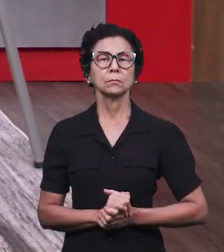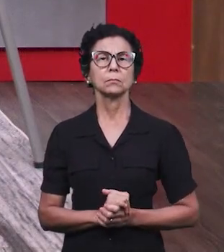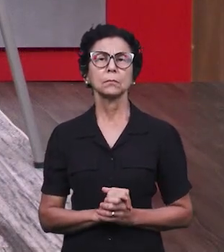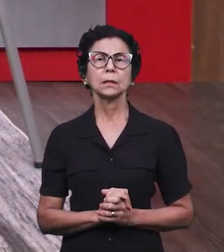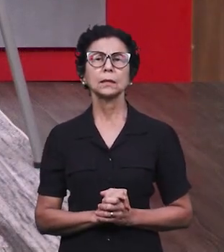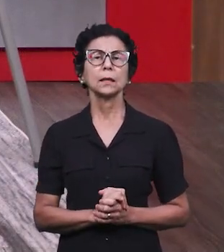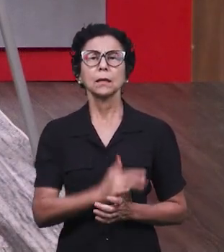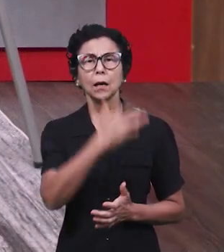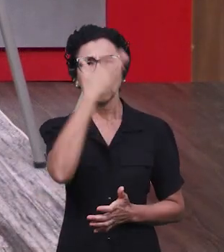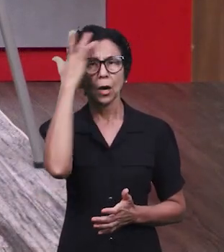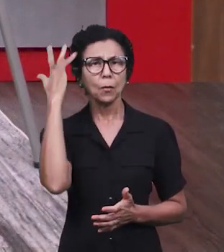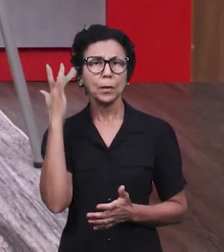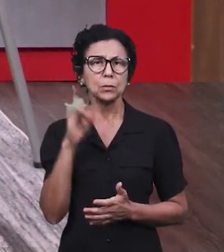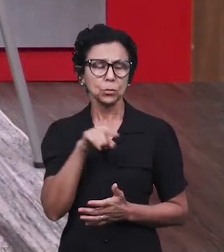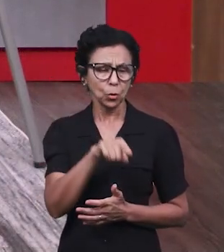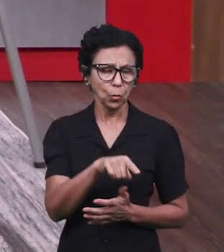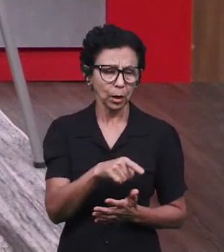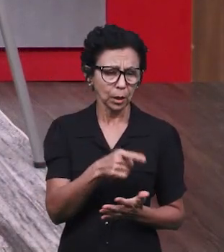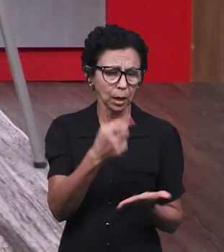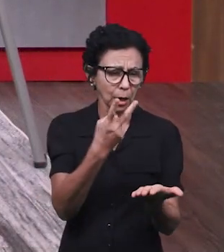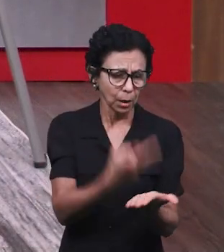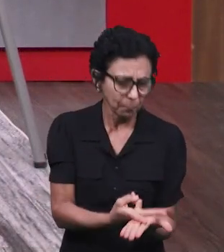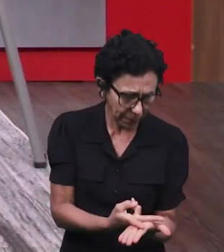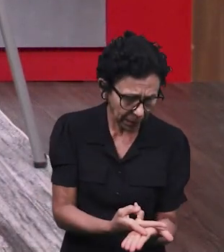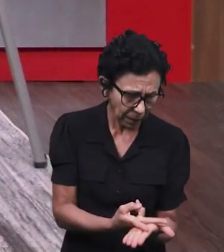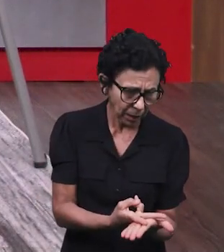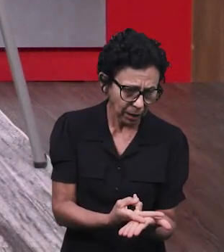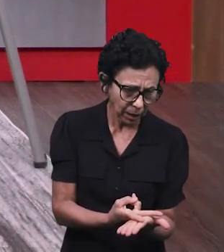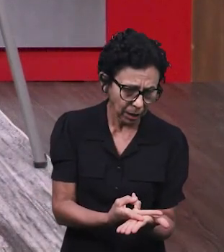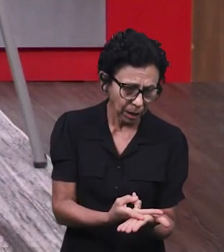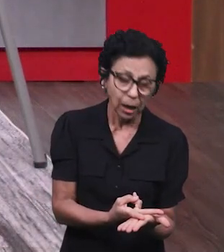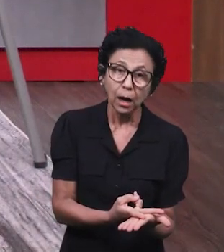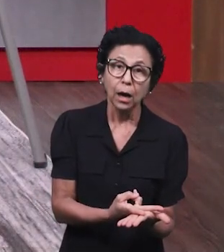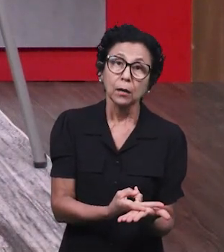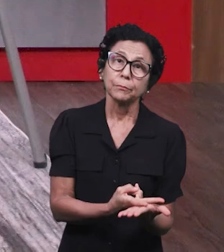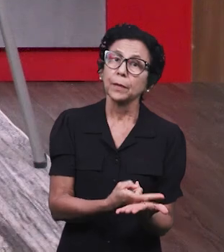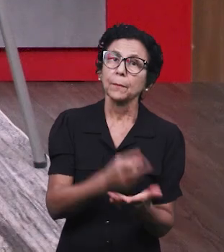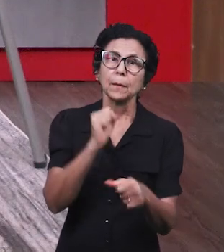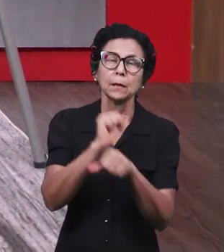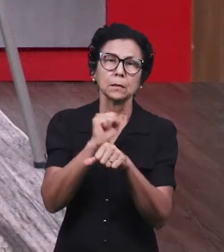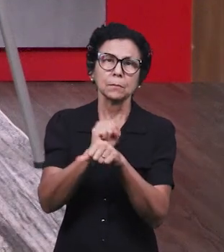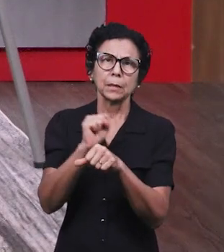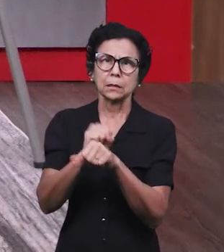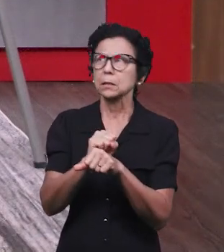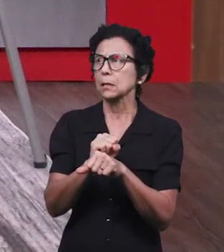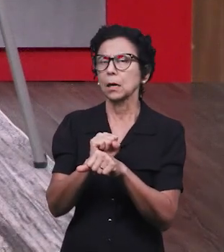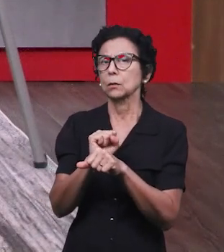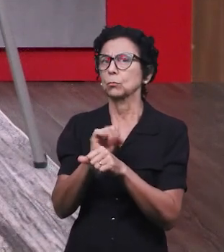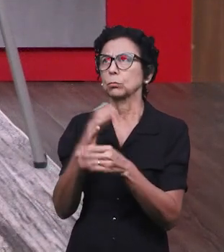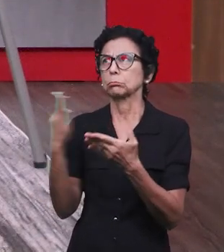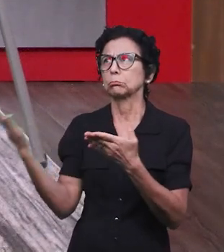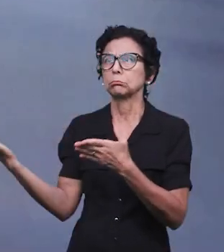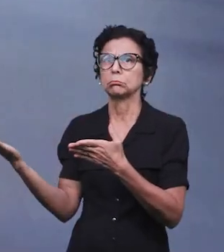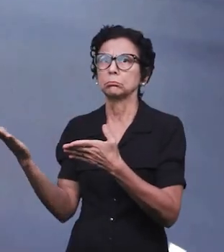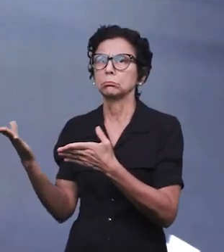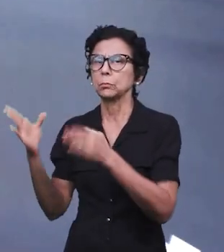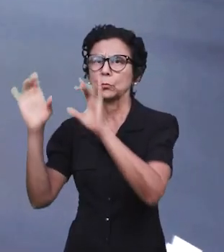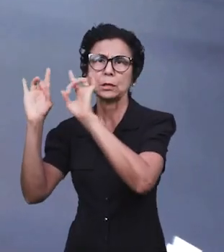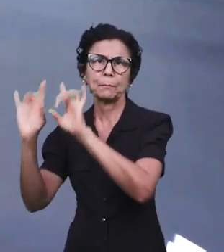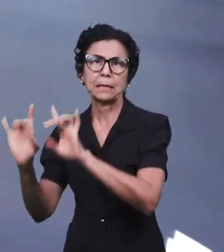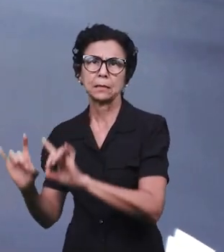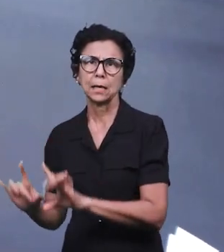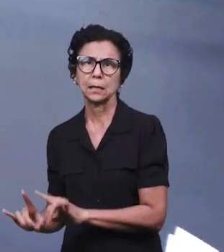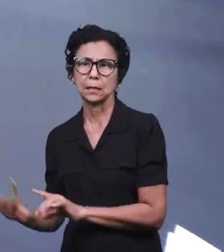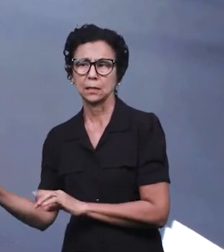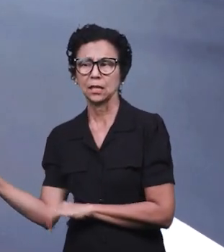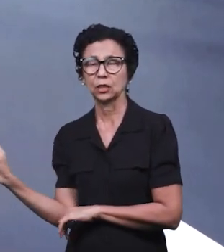quê? Para enquanto o socorro especializado não chega. Então você vai cuidar daquela vítima, cuidar daquela pessoa, até que o